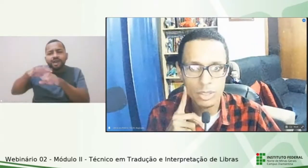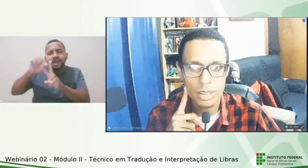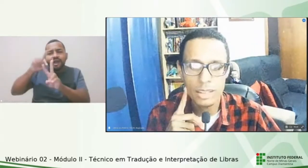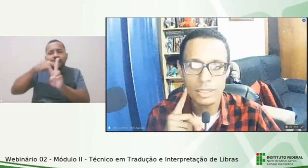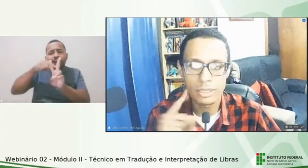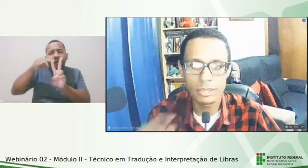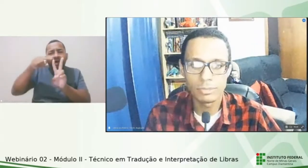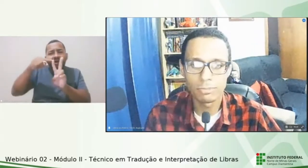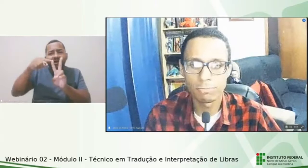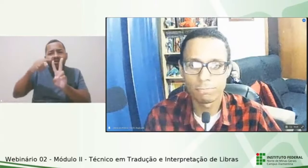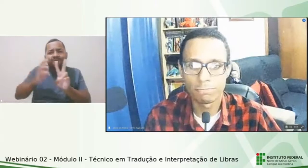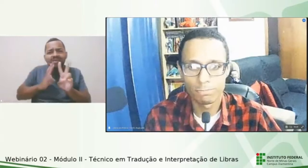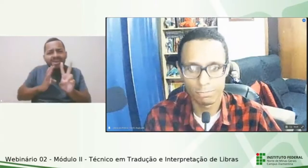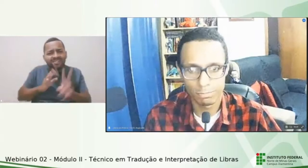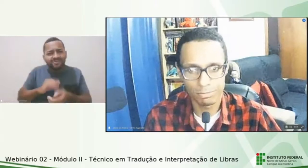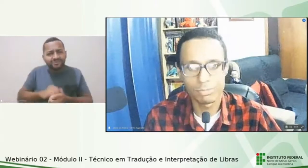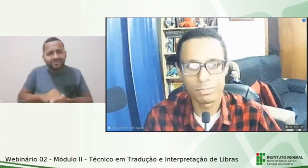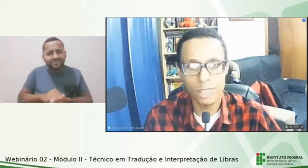raiz quadrada.